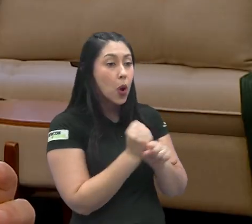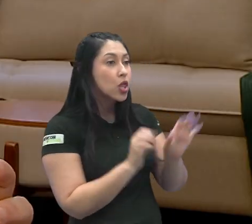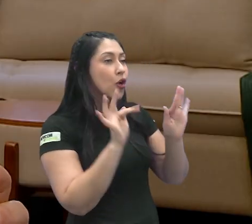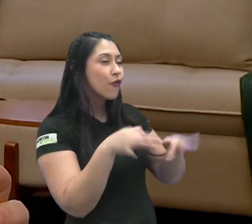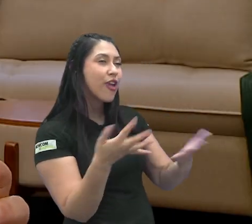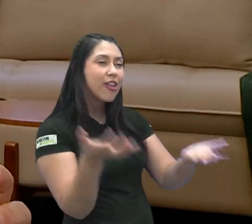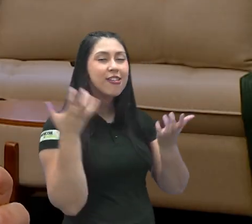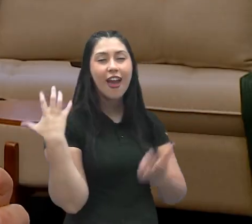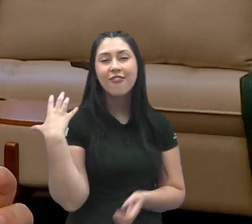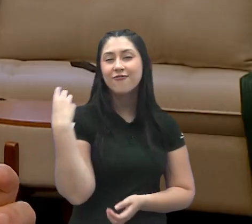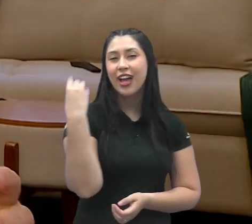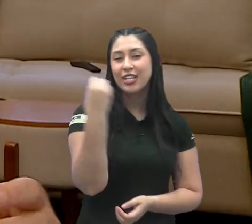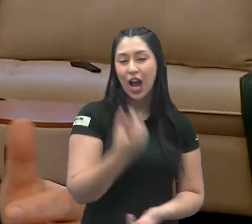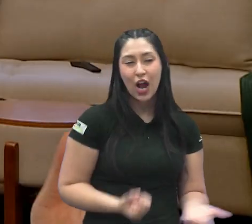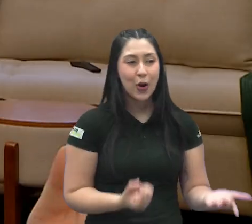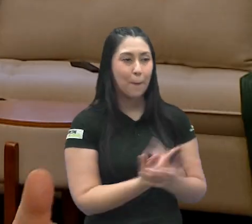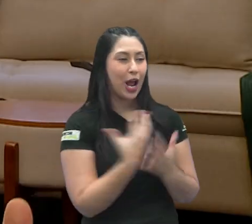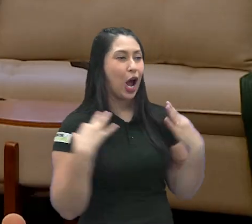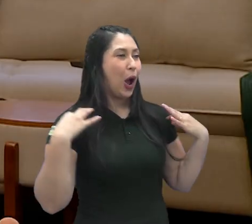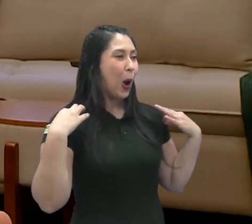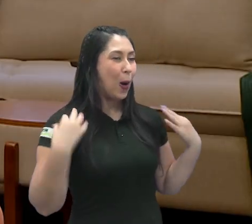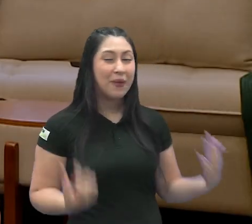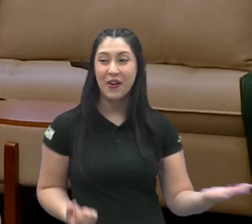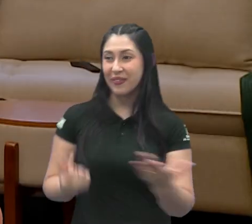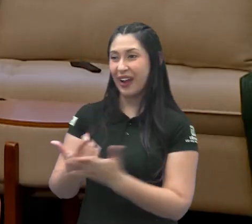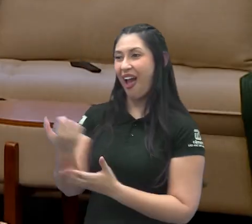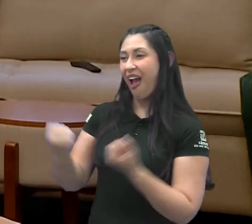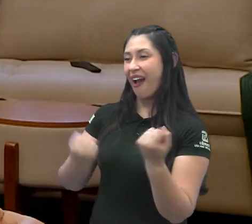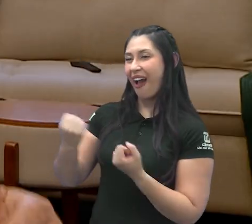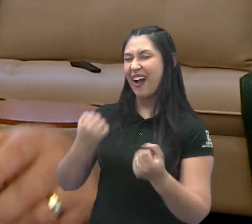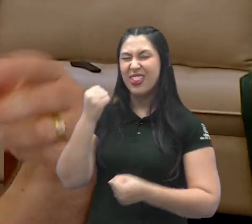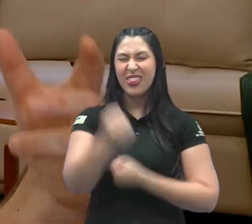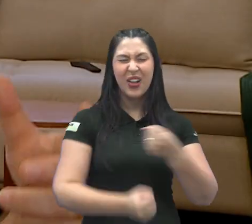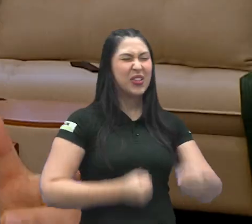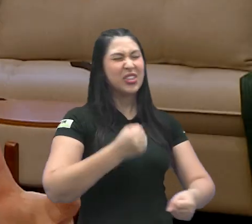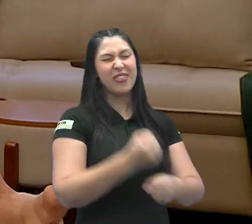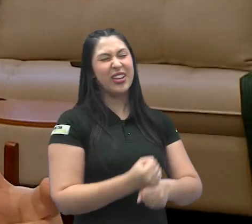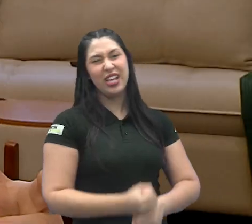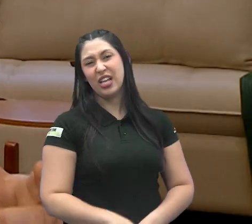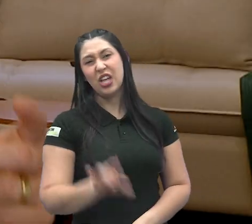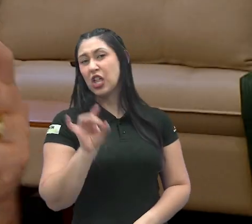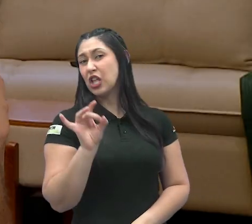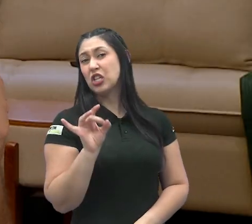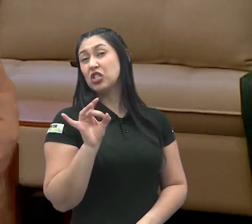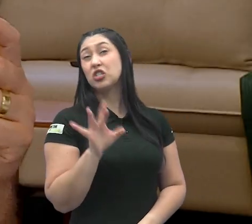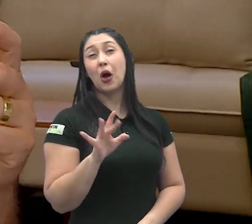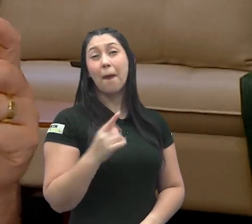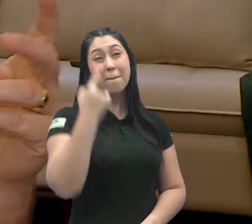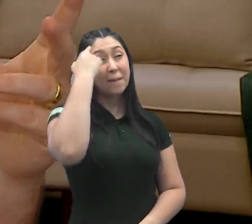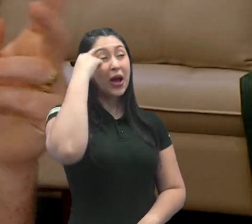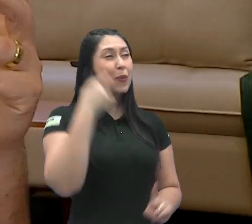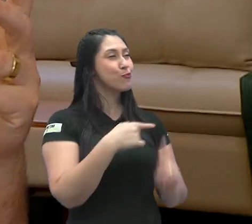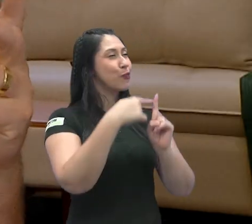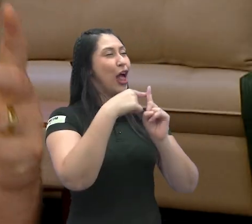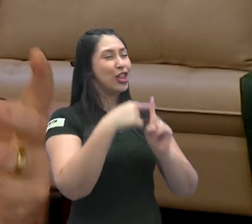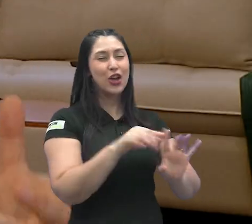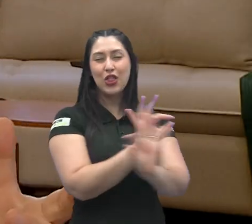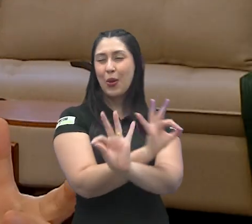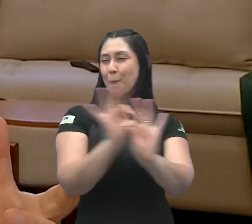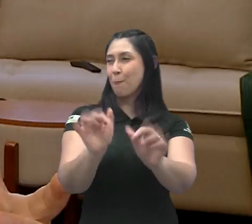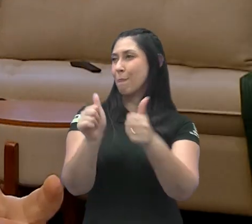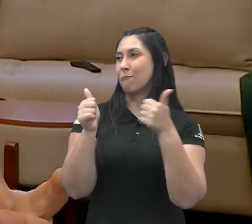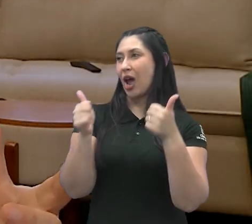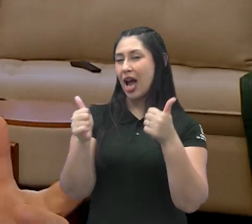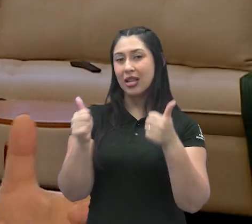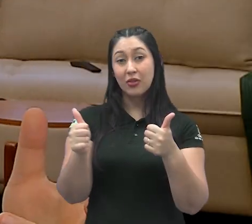final do ano, você começa a querer viajar, trocar de roupa, trocar de carro, acha que o ano que vem basta você pensar positivo, as